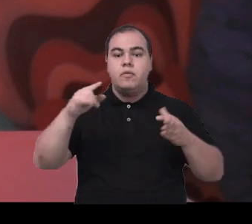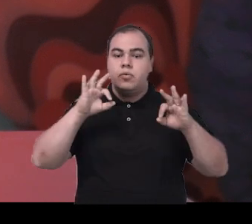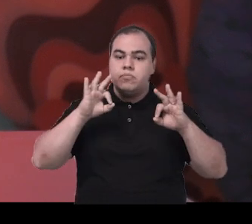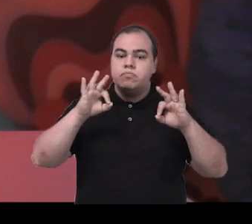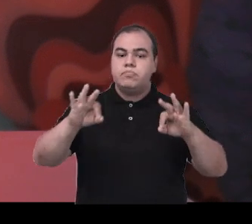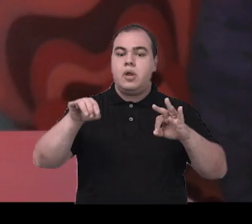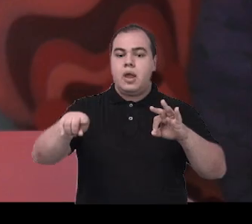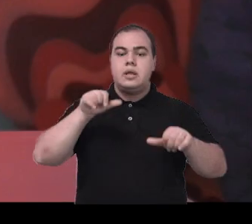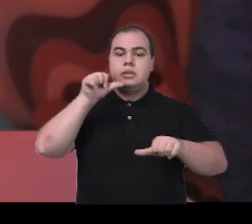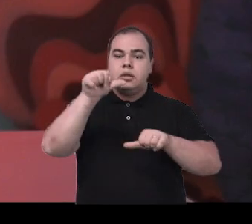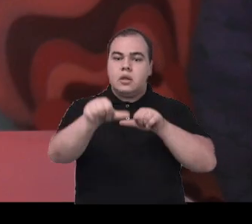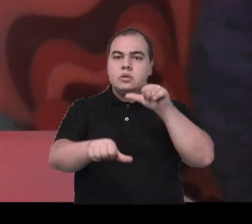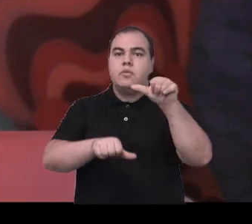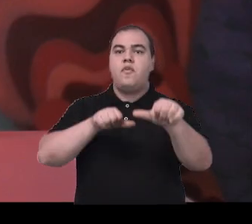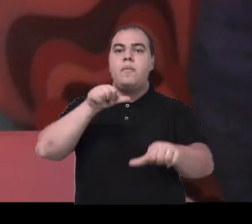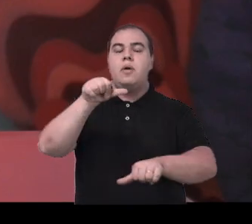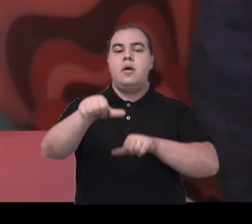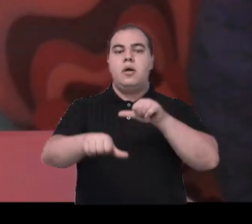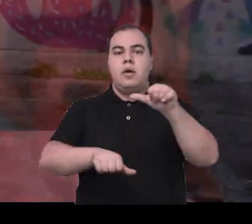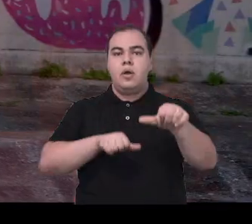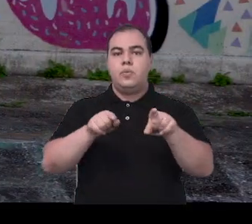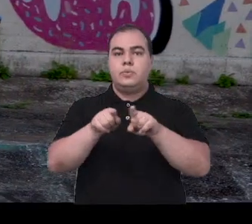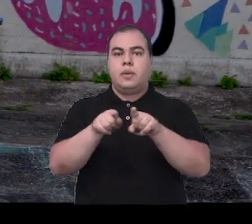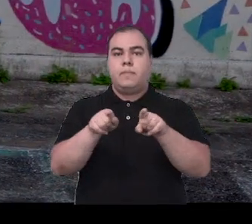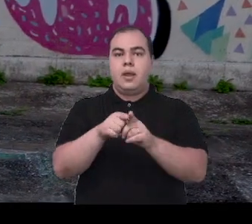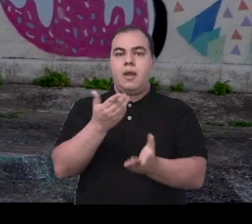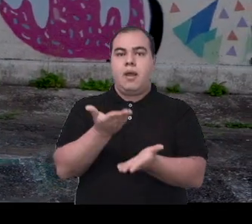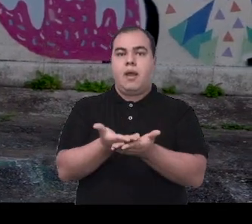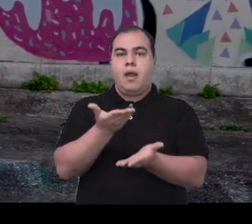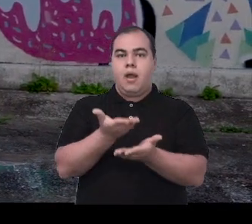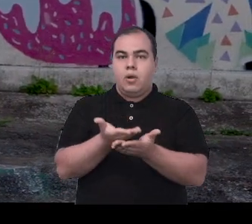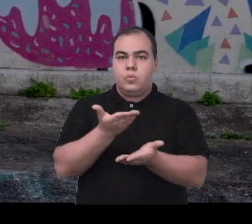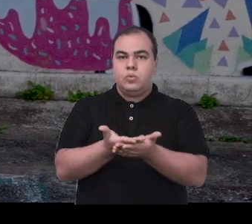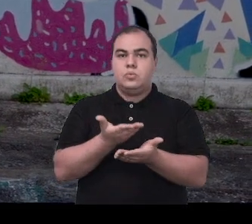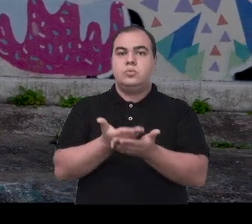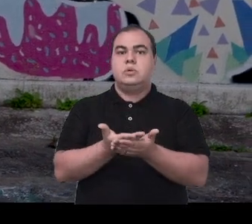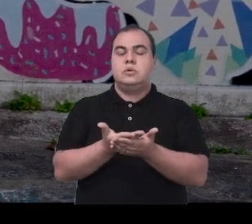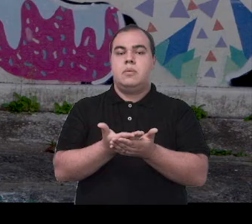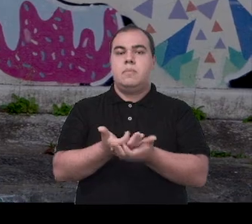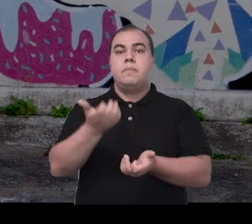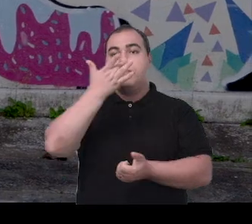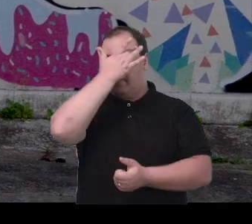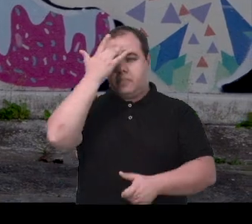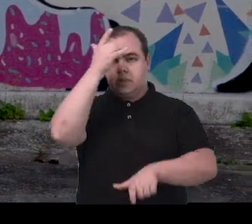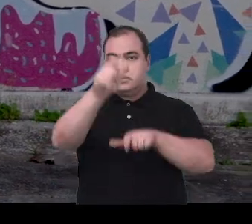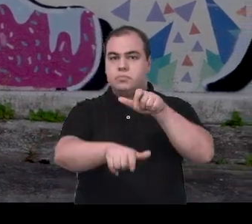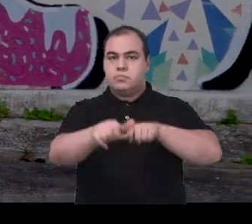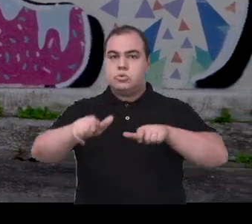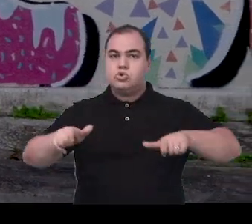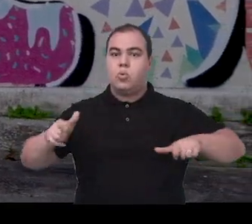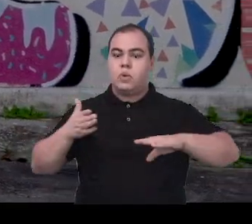pensava justamente essa transformação de alas, esse fechamento das alas para